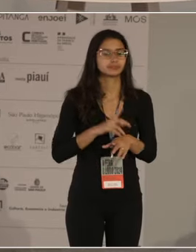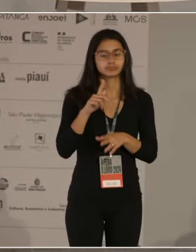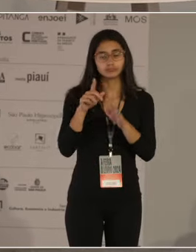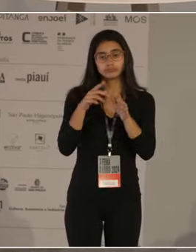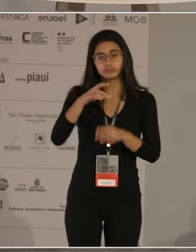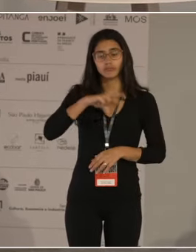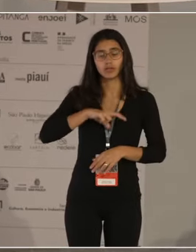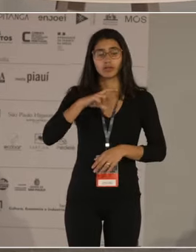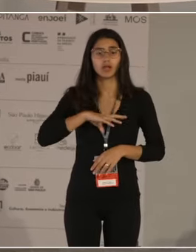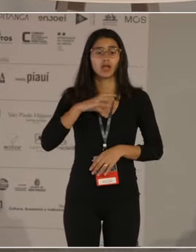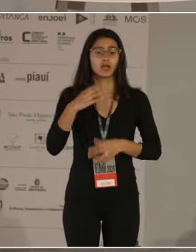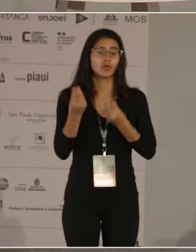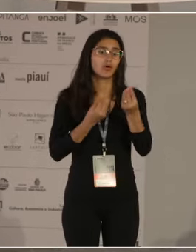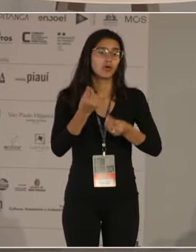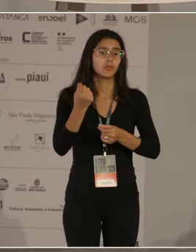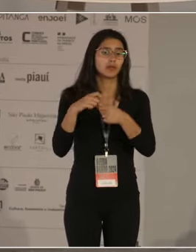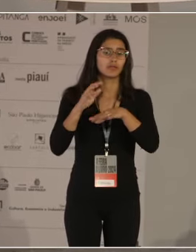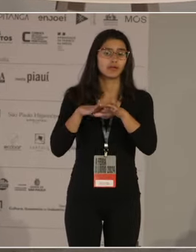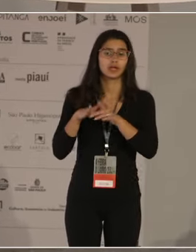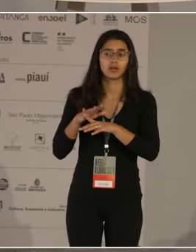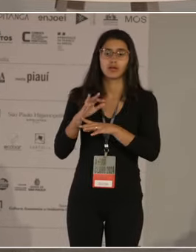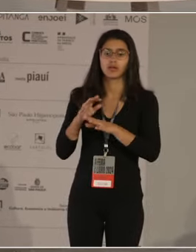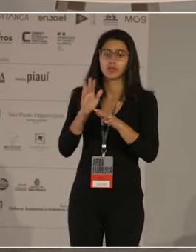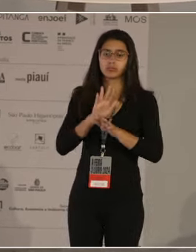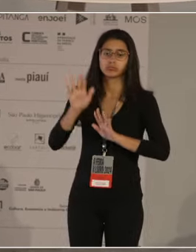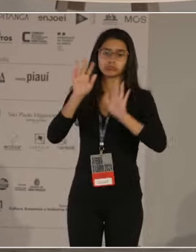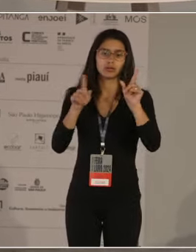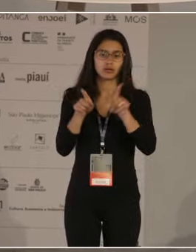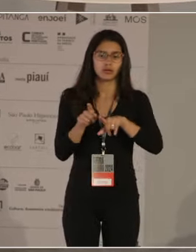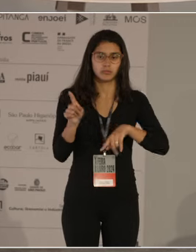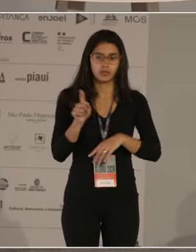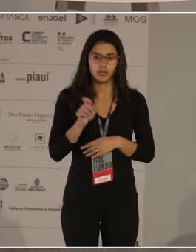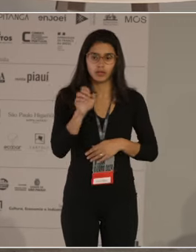português, como é que os negacionistas do clima estão se manifestando ali.